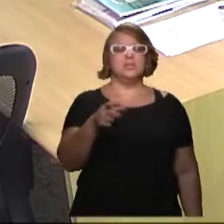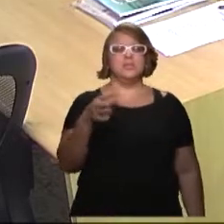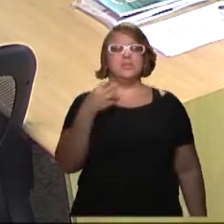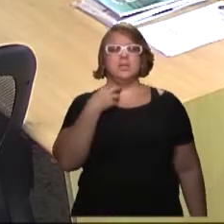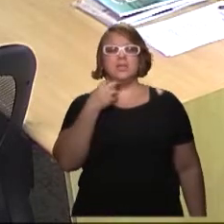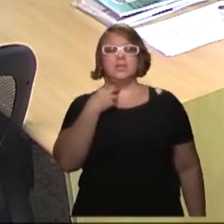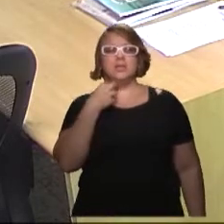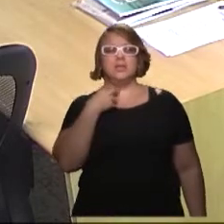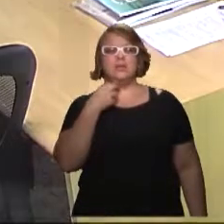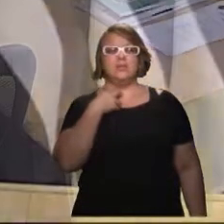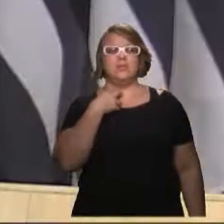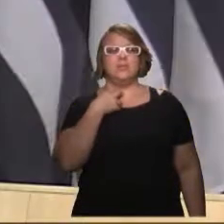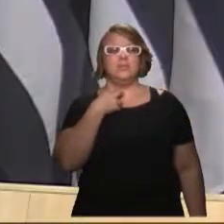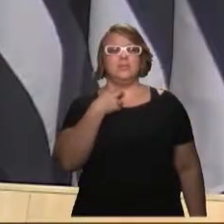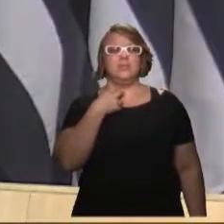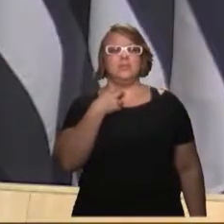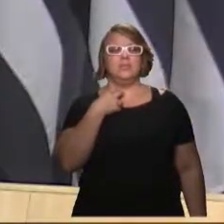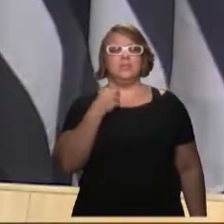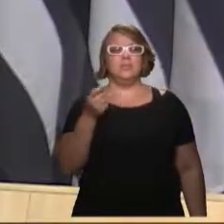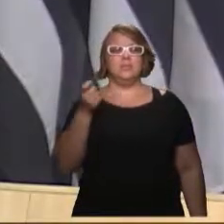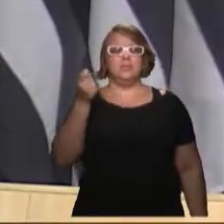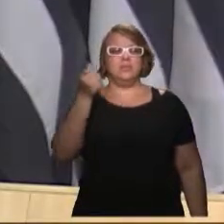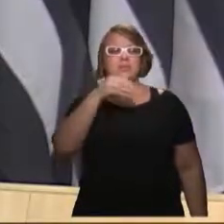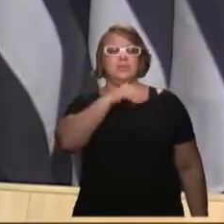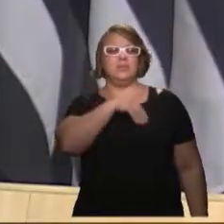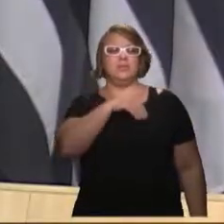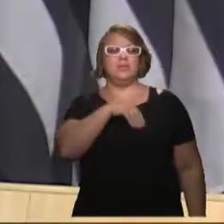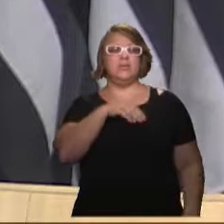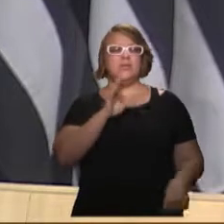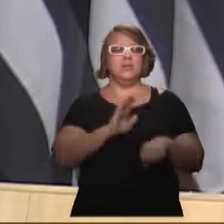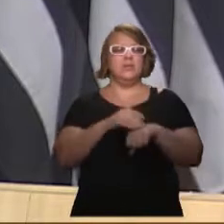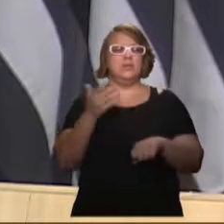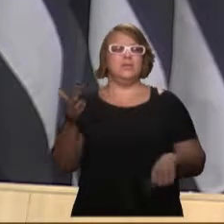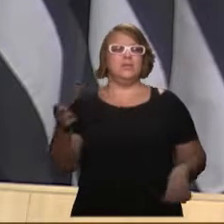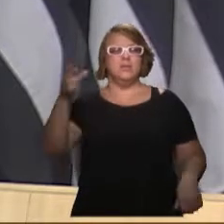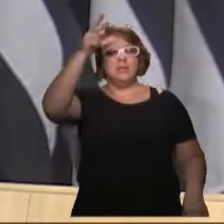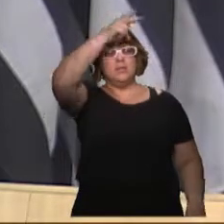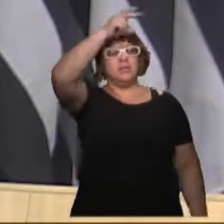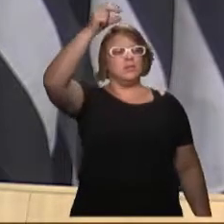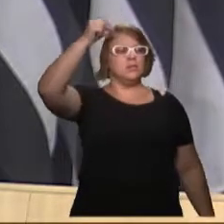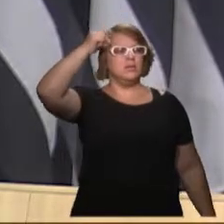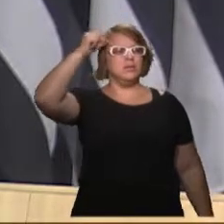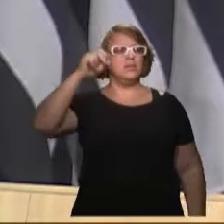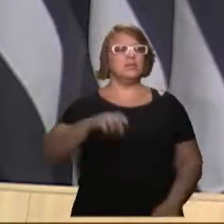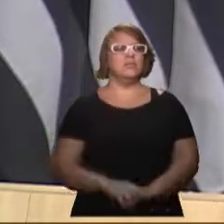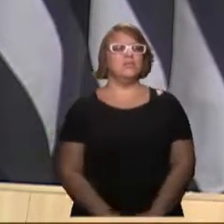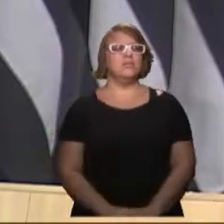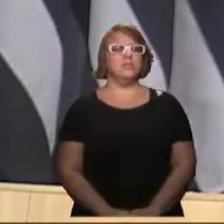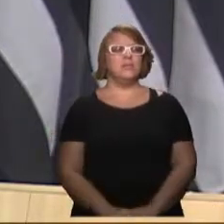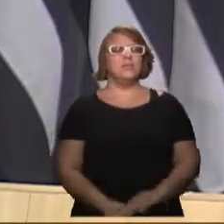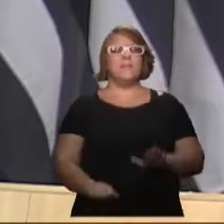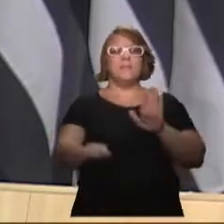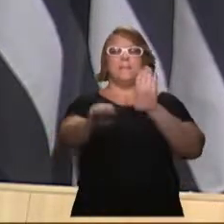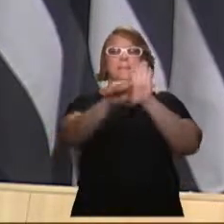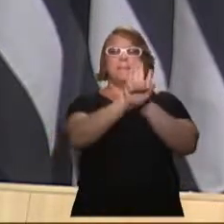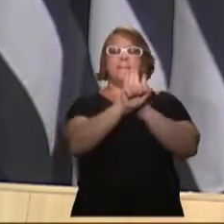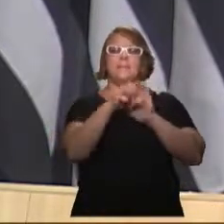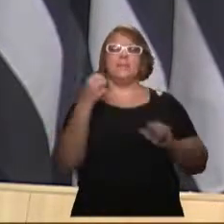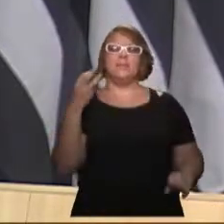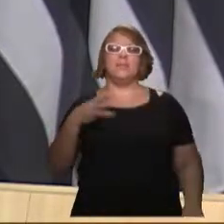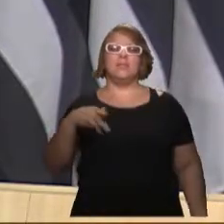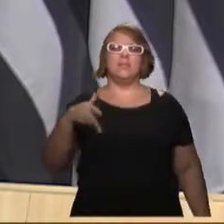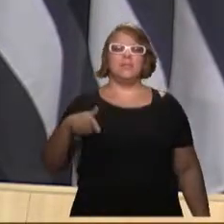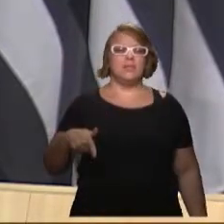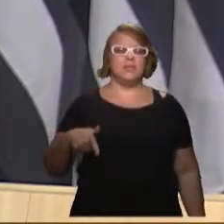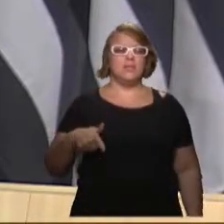aí eu queria, já que Vossa Excelência está falando, pastor Nunes, o artigo 37, Vossa Excelência sabe do que se